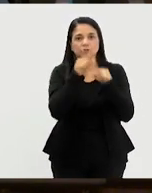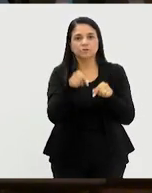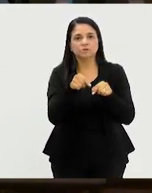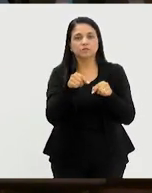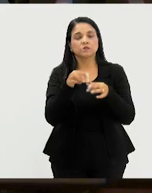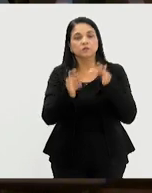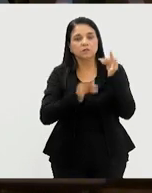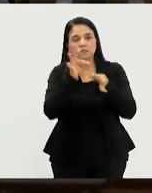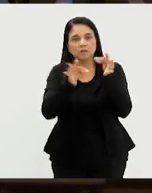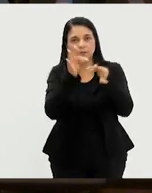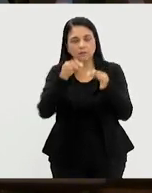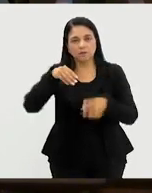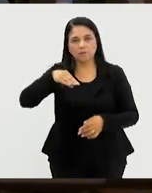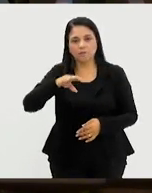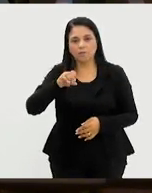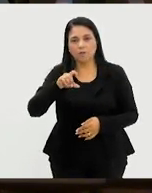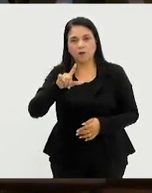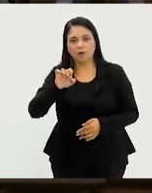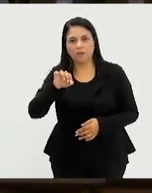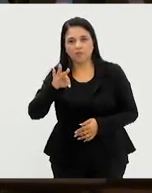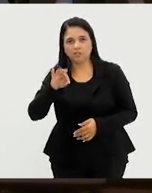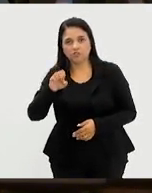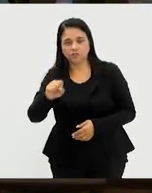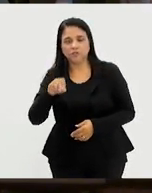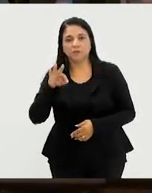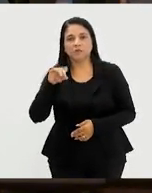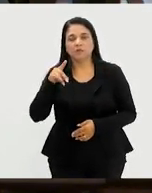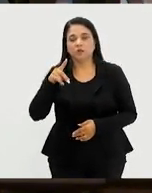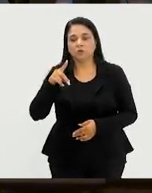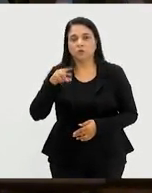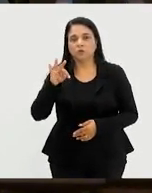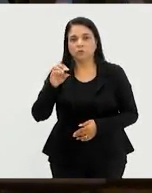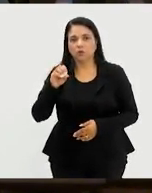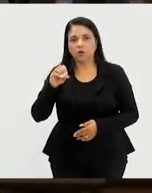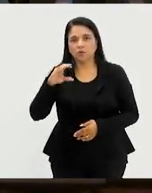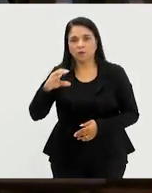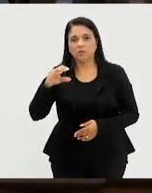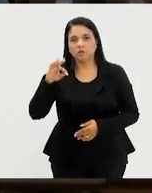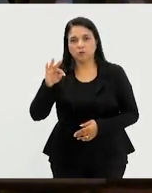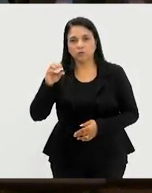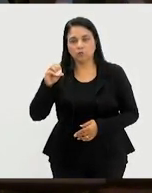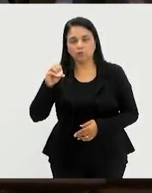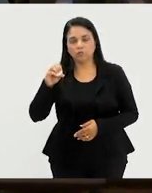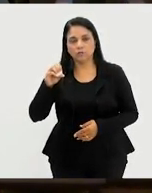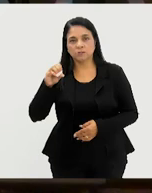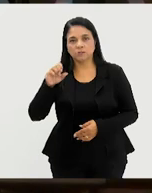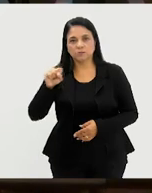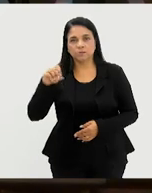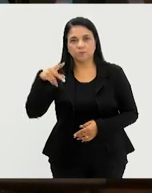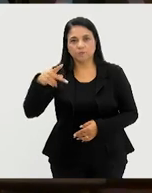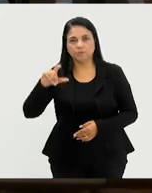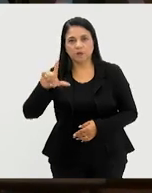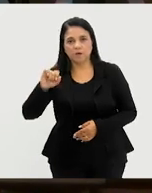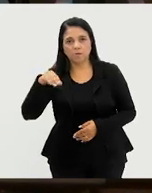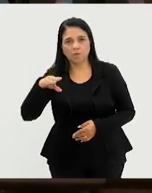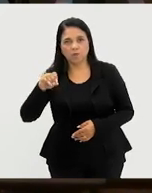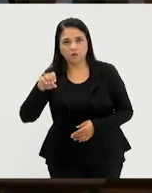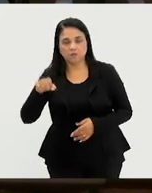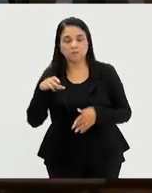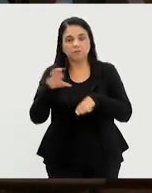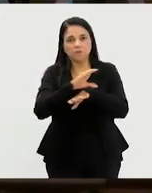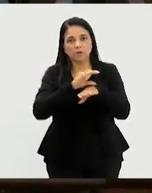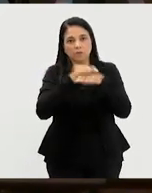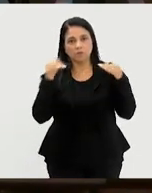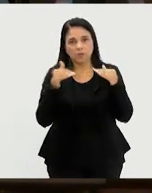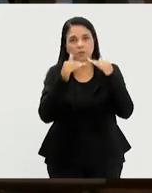moléstia toxoplasmose no âmbito do Estado do Rio de Janeiro pareceres das comissões de constituição e justiça pela constitucionalidade com